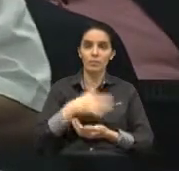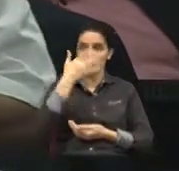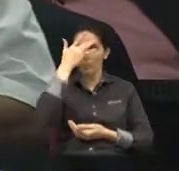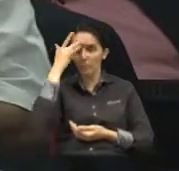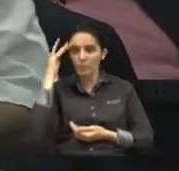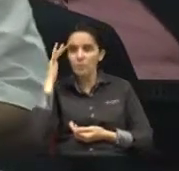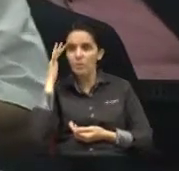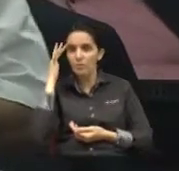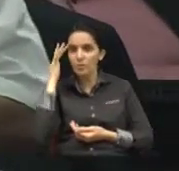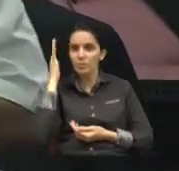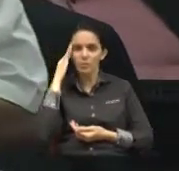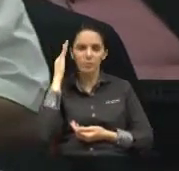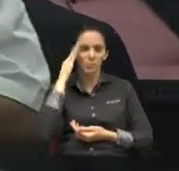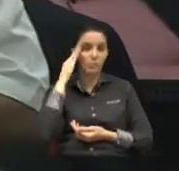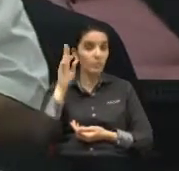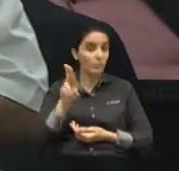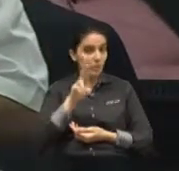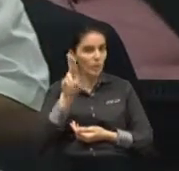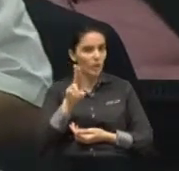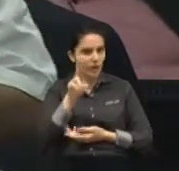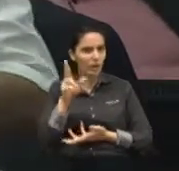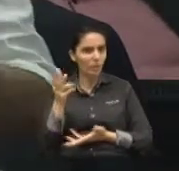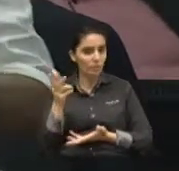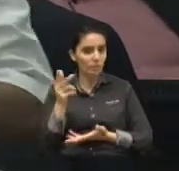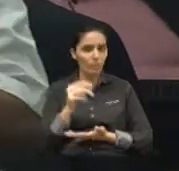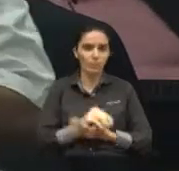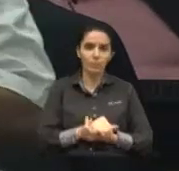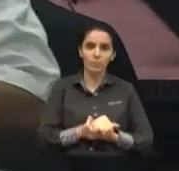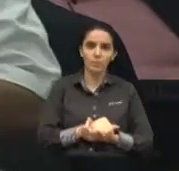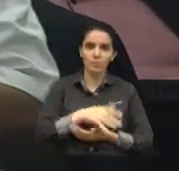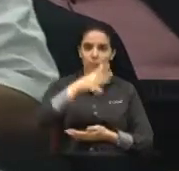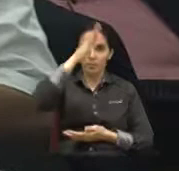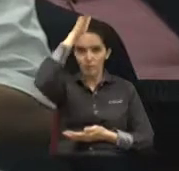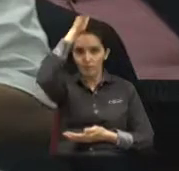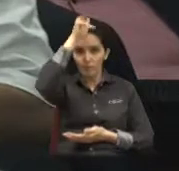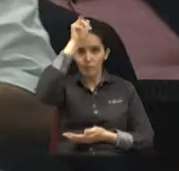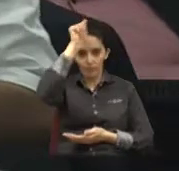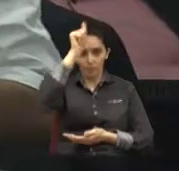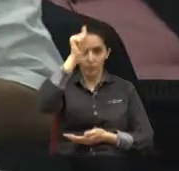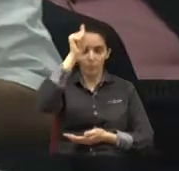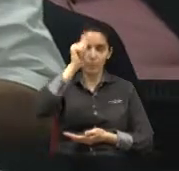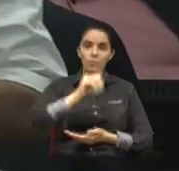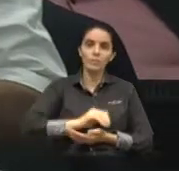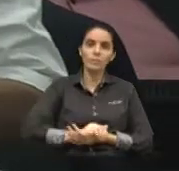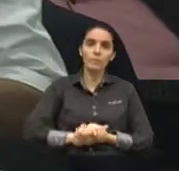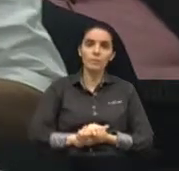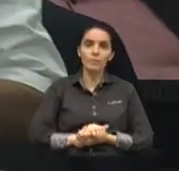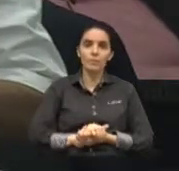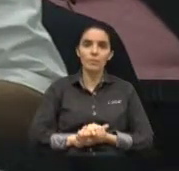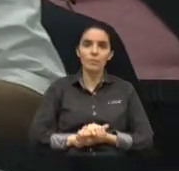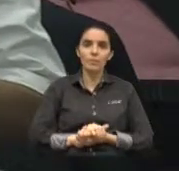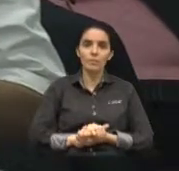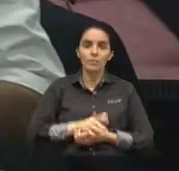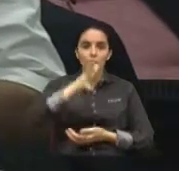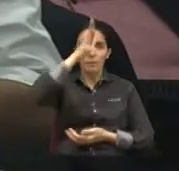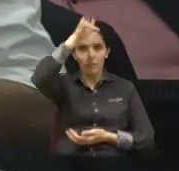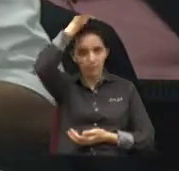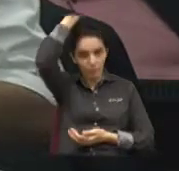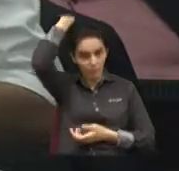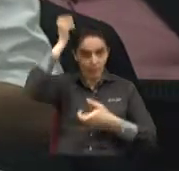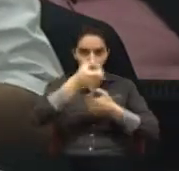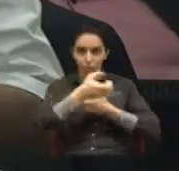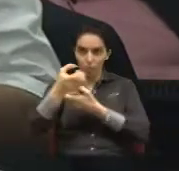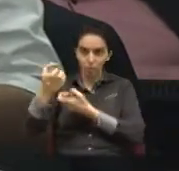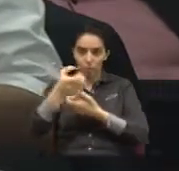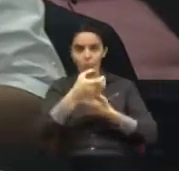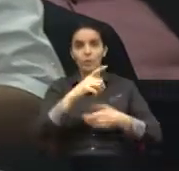sabe usar, não é? Os bombeiros tem uma exigência de ter uma brigada de incêndio onde